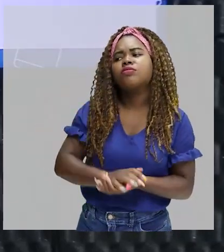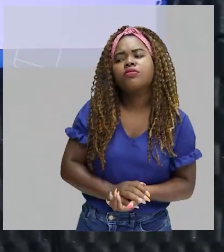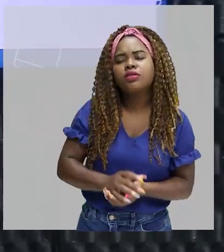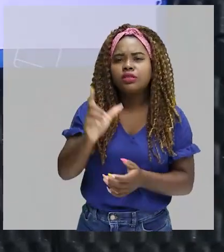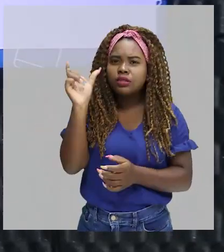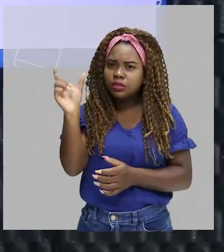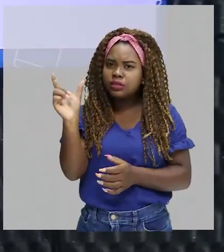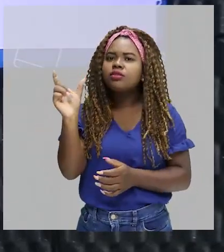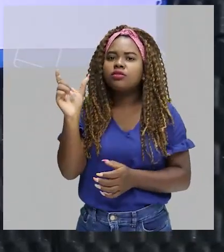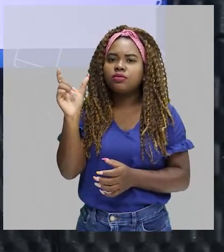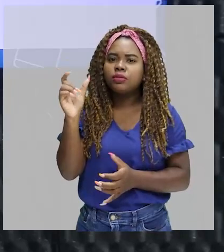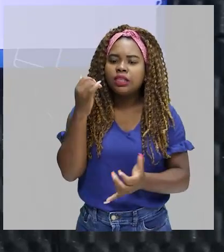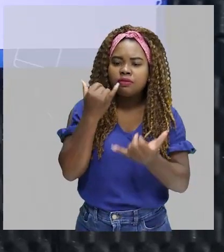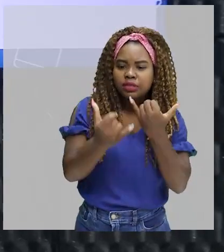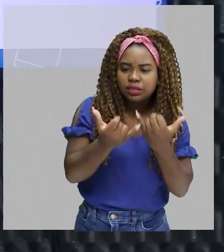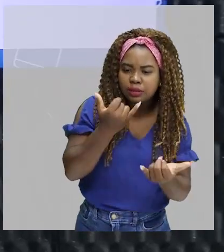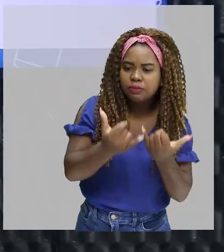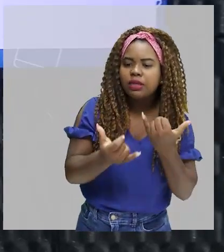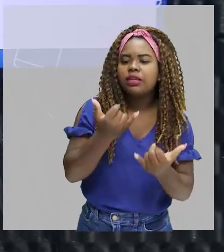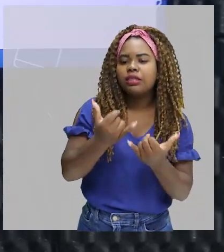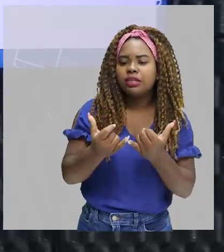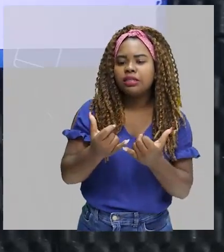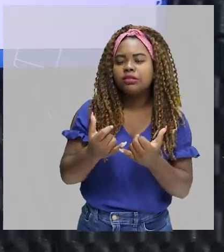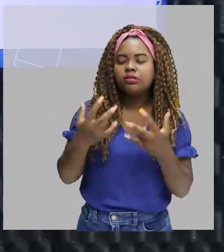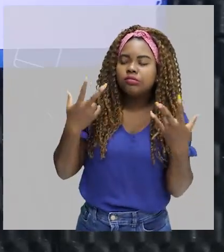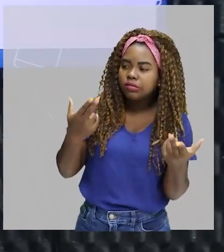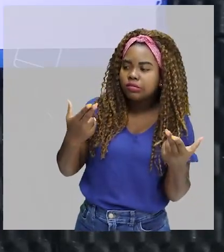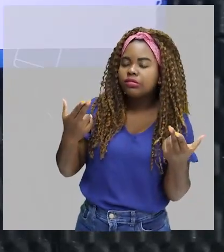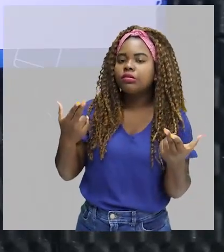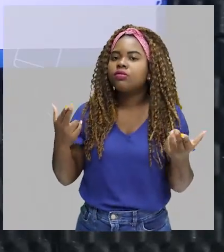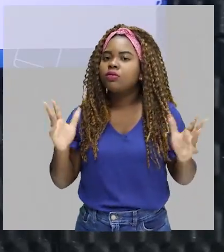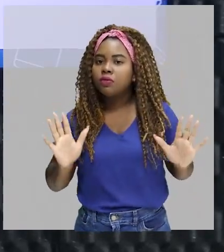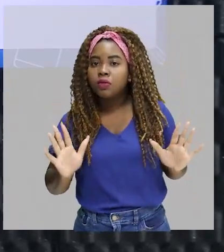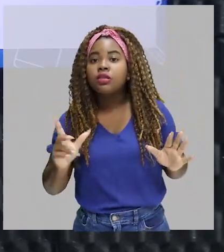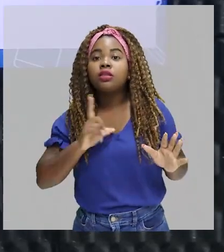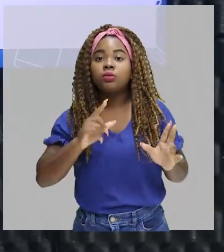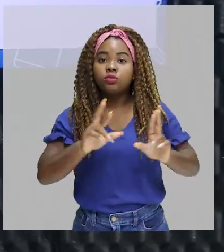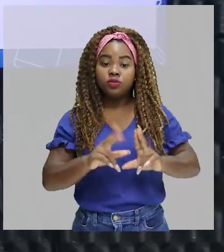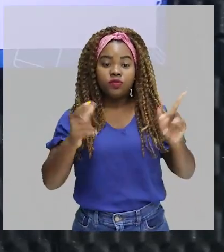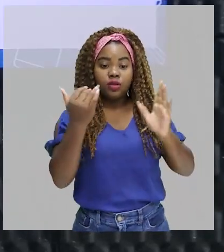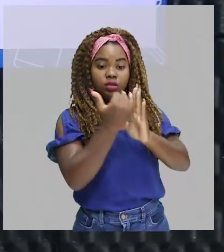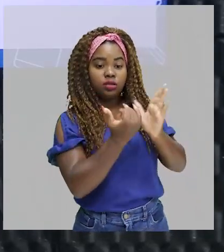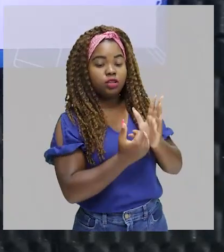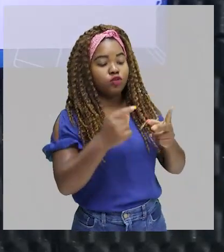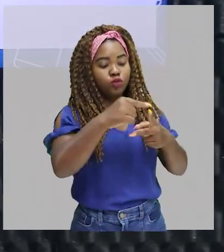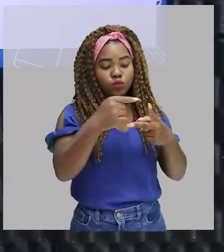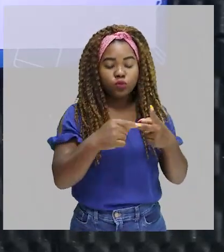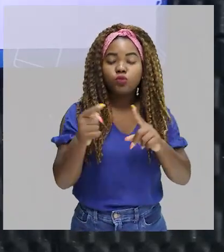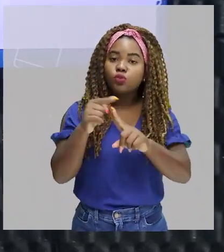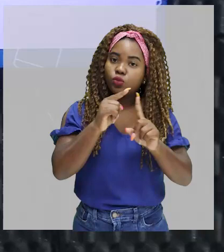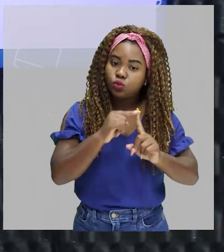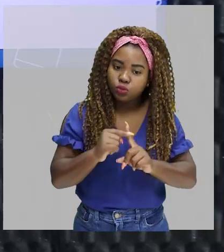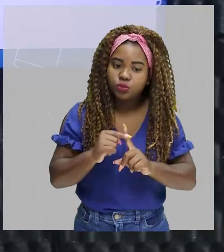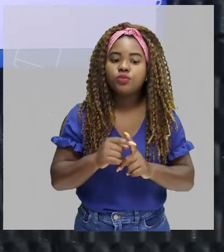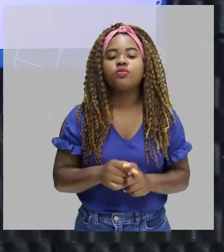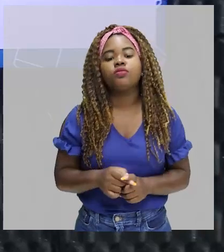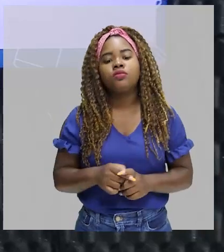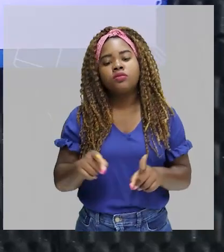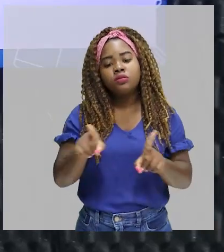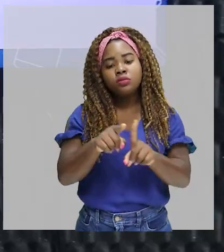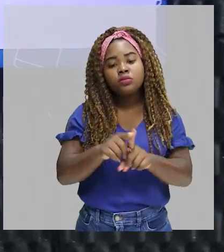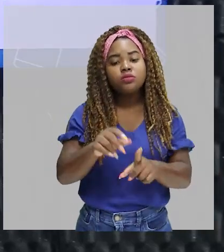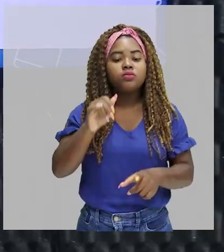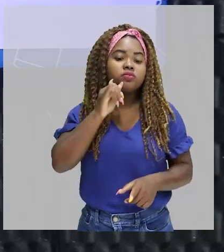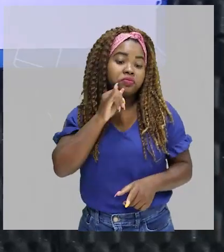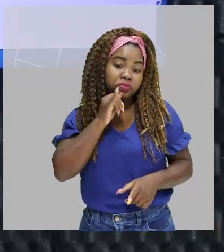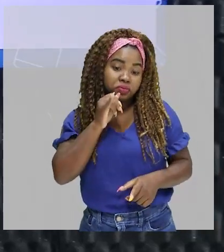falso-cognatas ou falso-amigas, nós temos diferentes classificações, nós temos dois tipos. Tá? Vou dar alguns exemplos